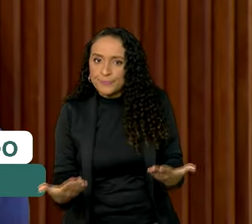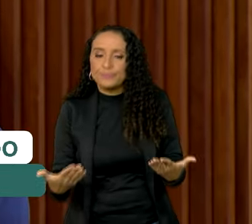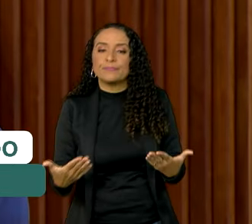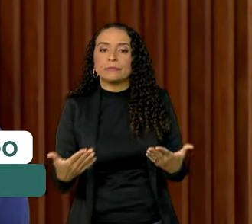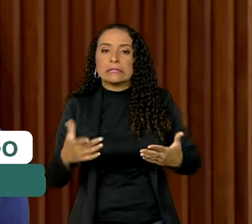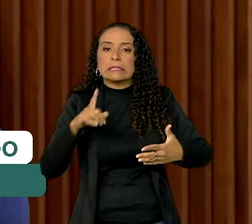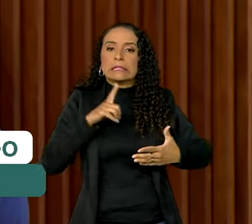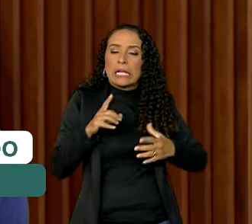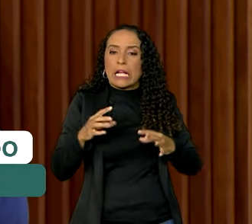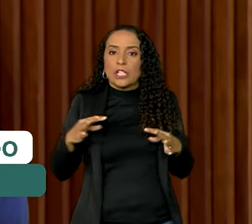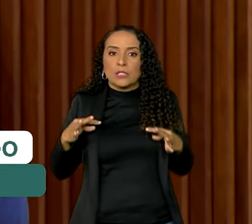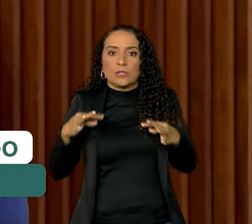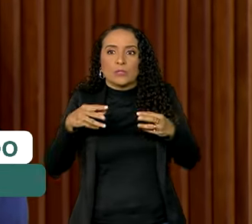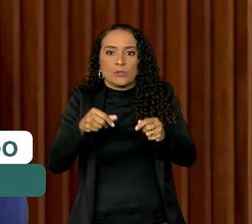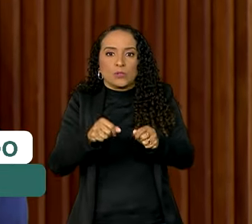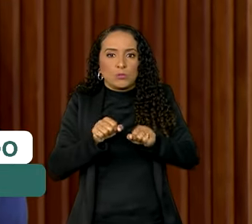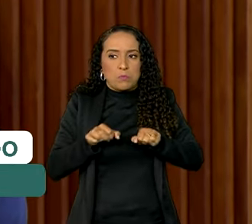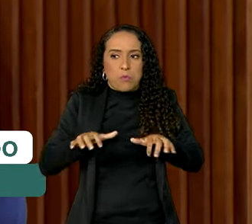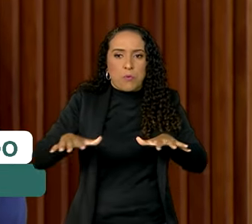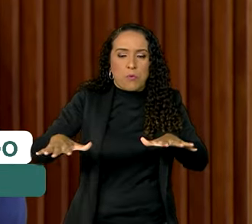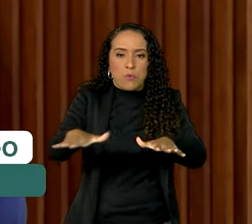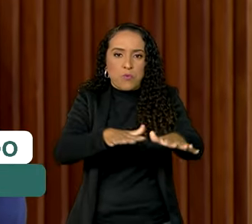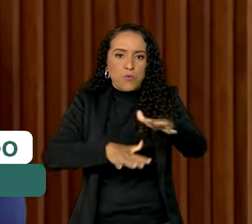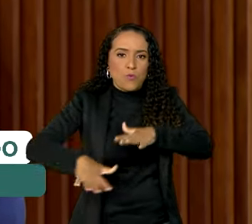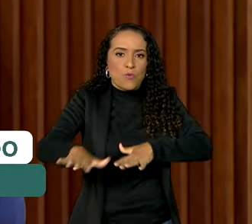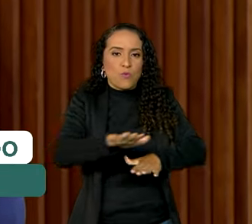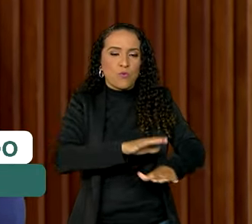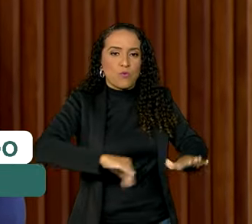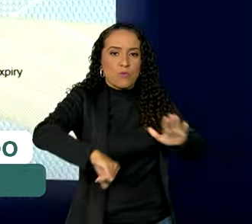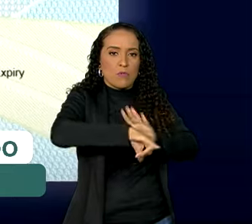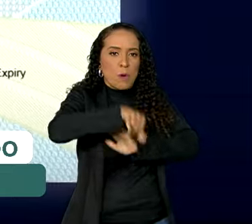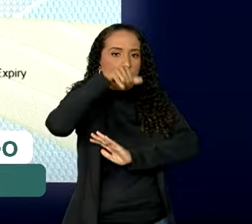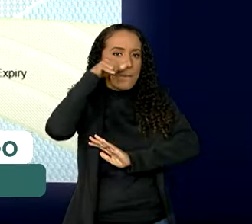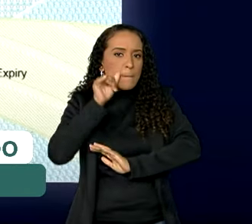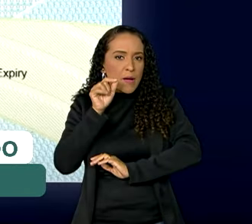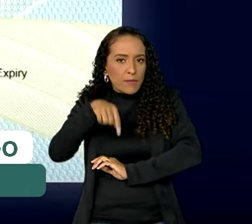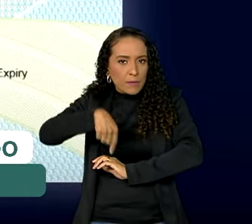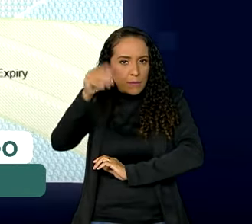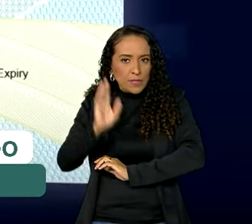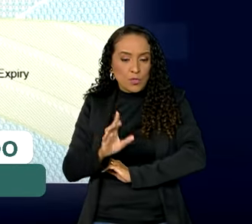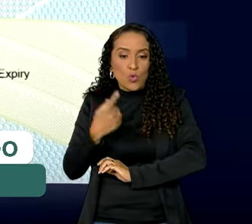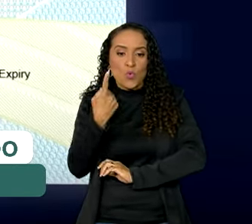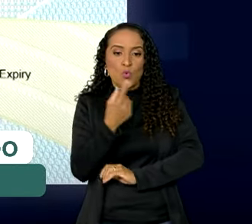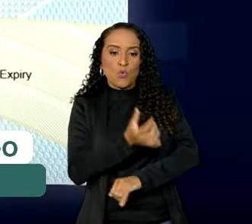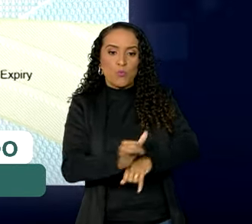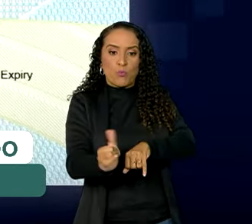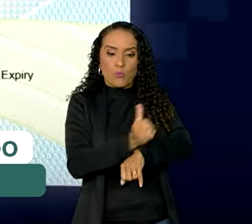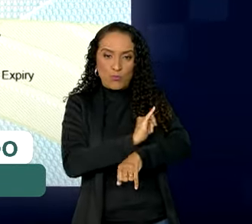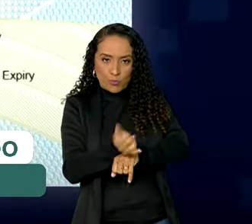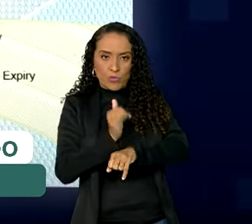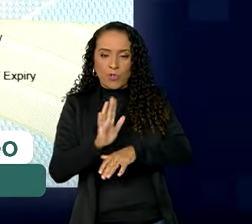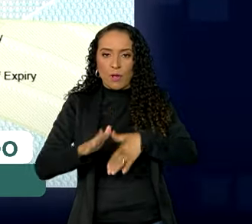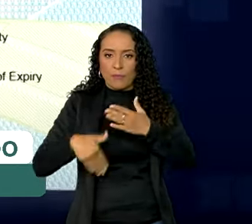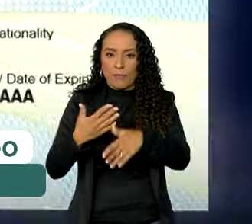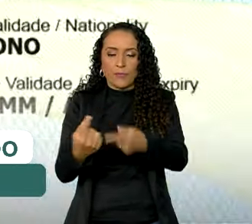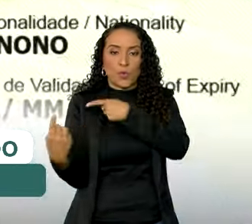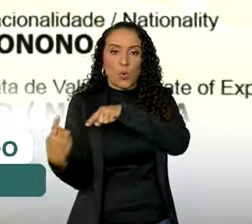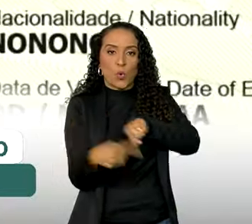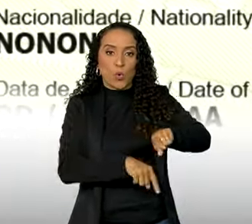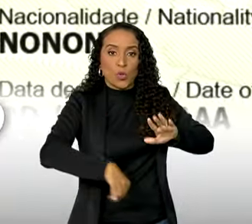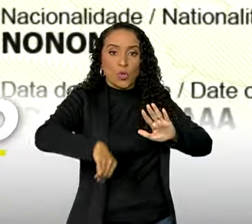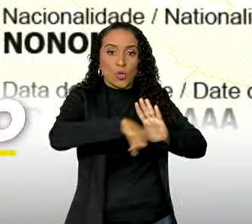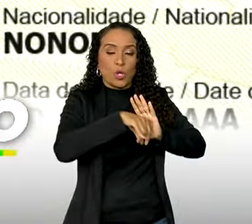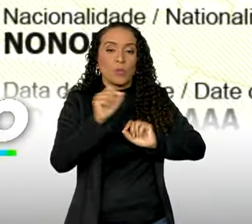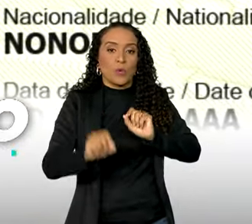está sendo tomado contornos de organização mafiosa no Brasil. Uma das medidas já em andamento para combater a